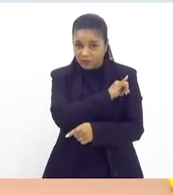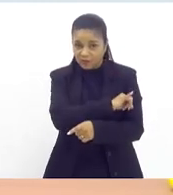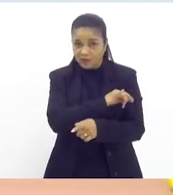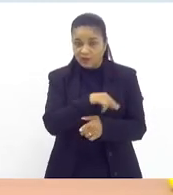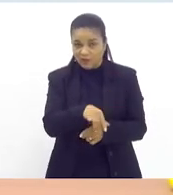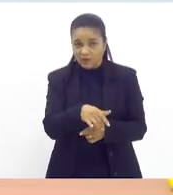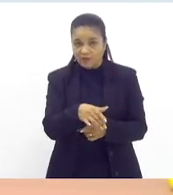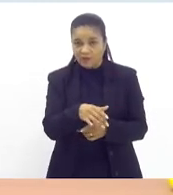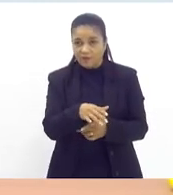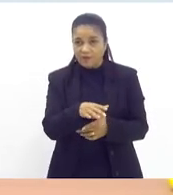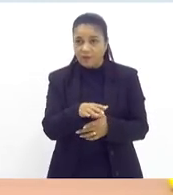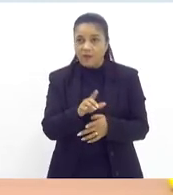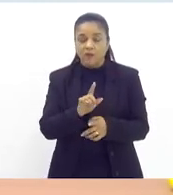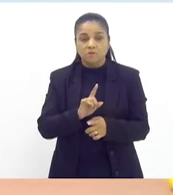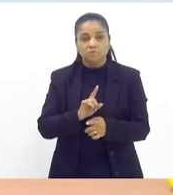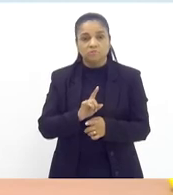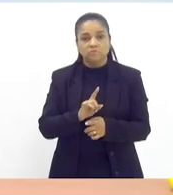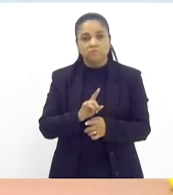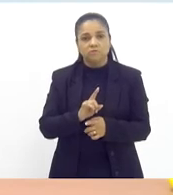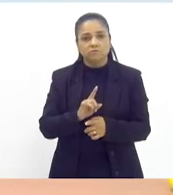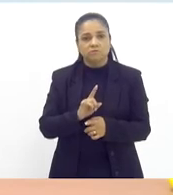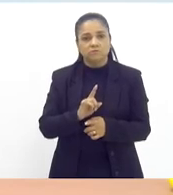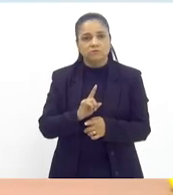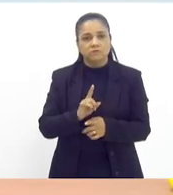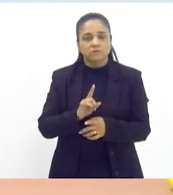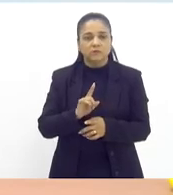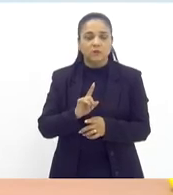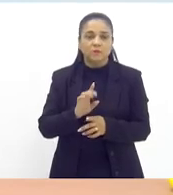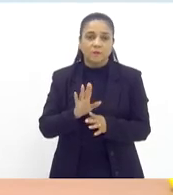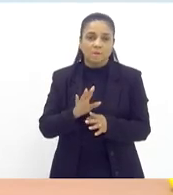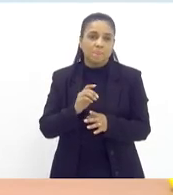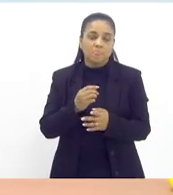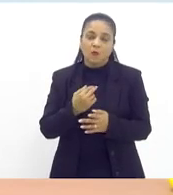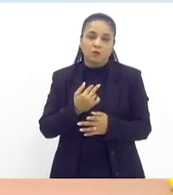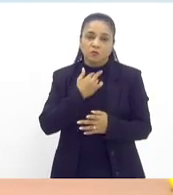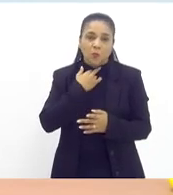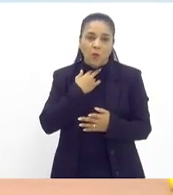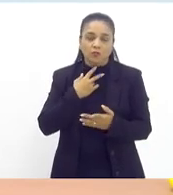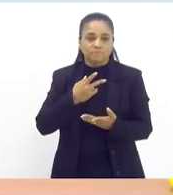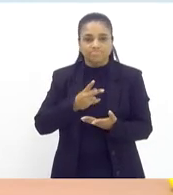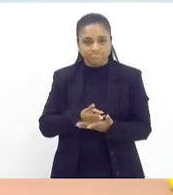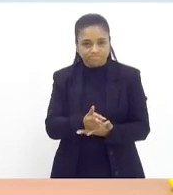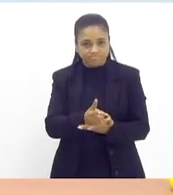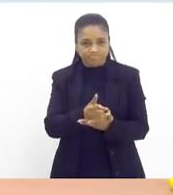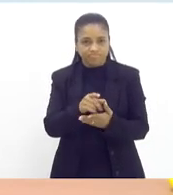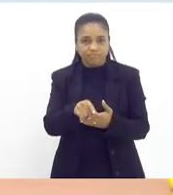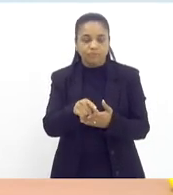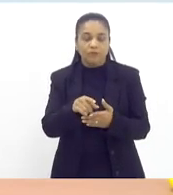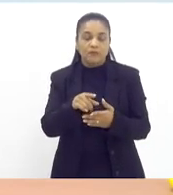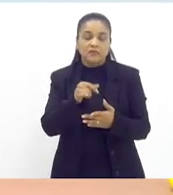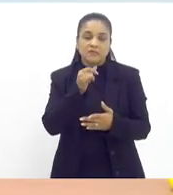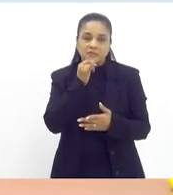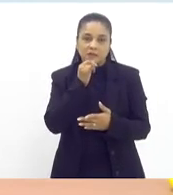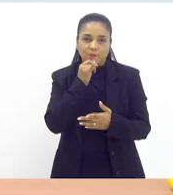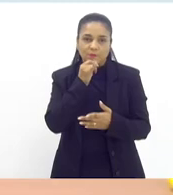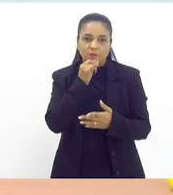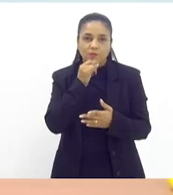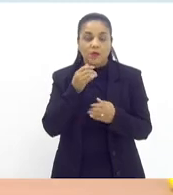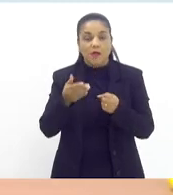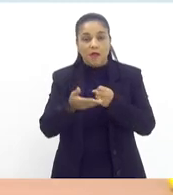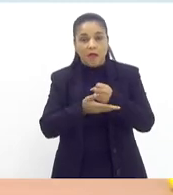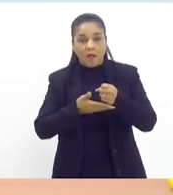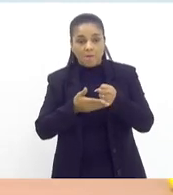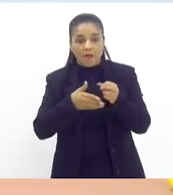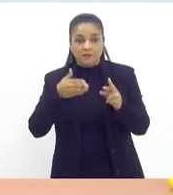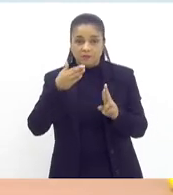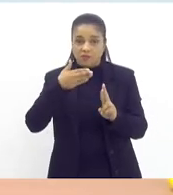Mas pode... só na transição. Né? Não, não. Depois. E pode fixar, se quiser, pode fixar a sua alíquota tendo por base a alíquota de